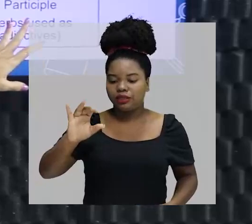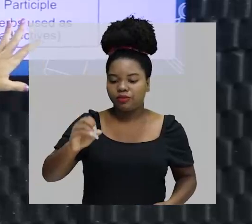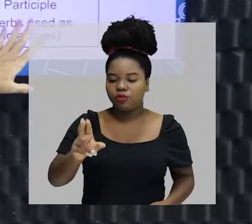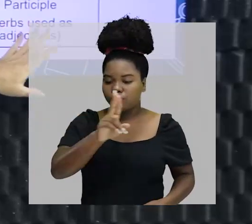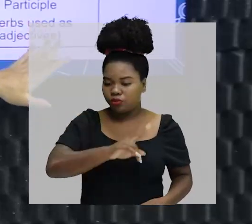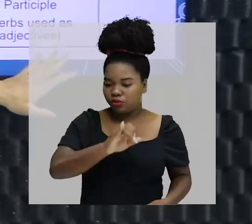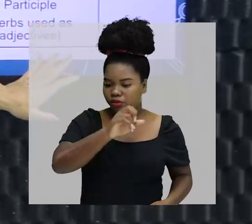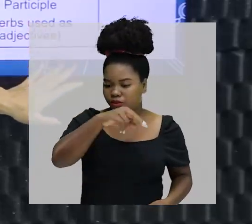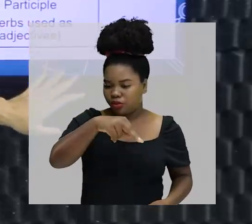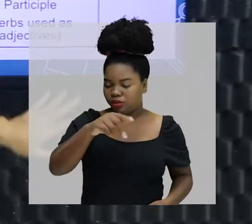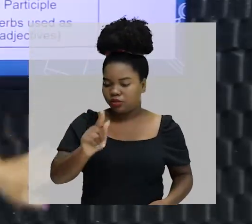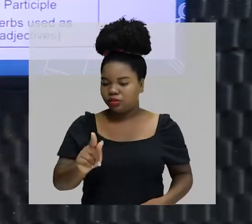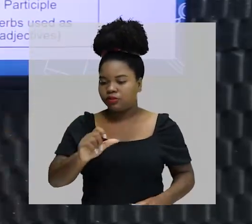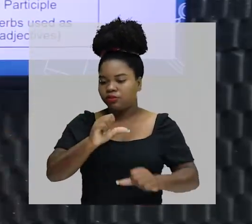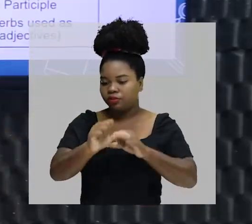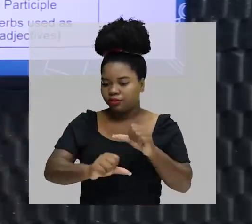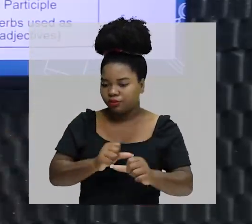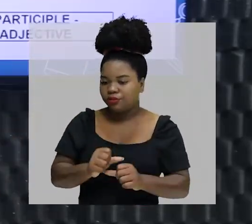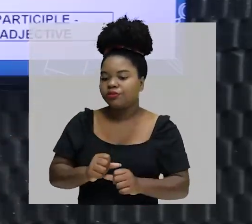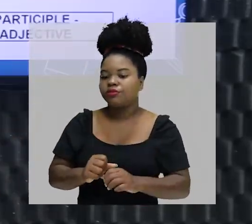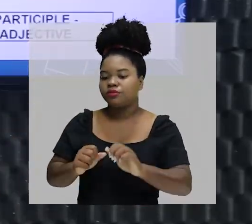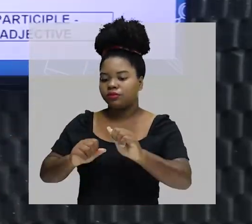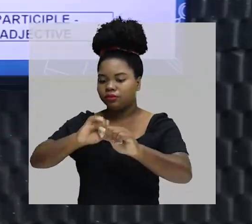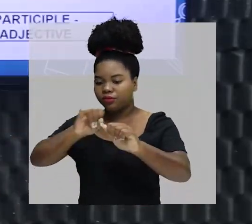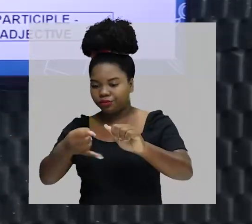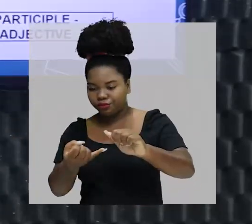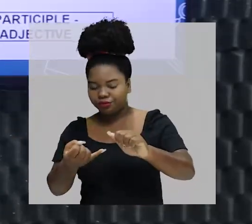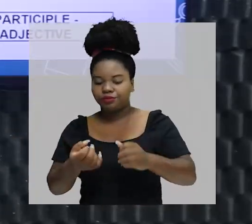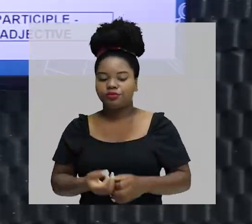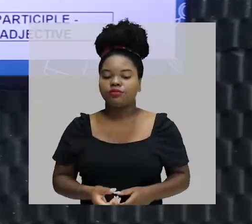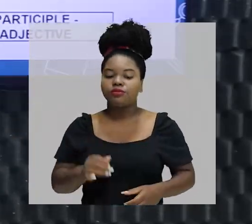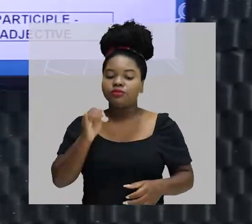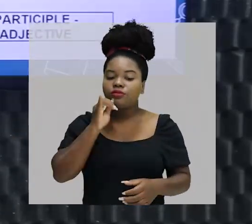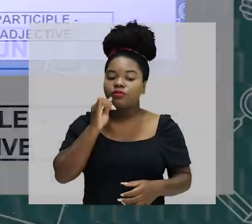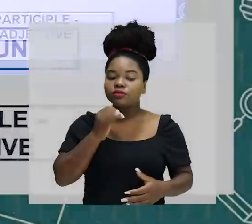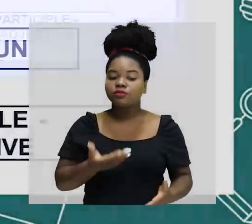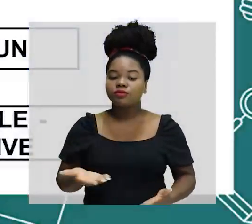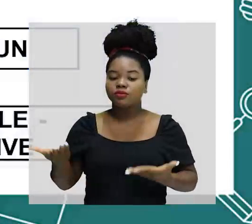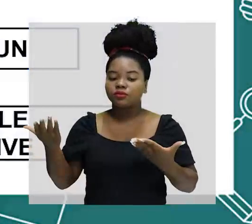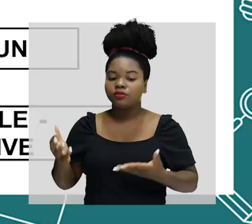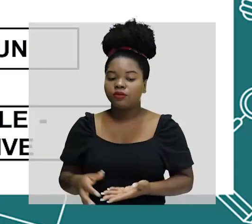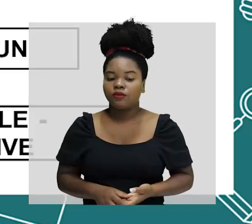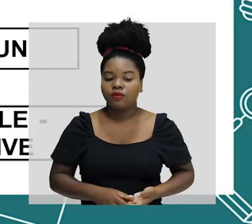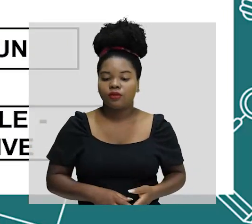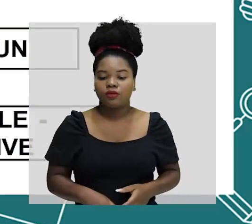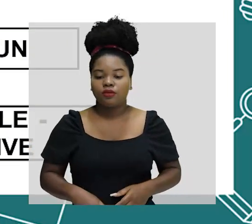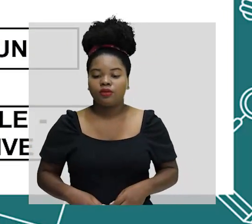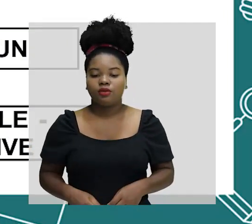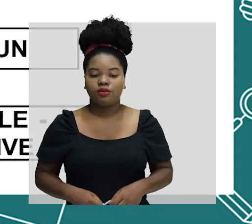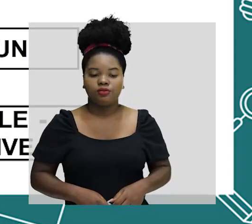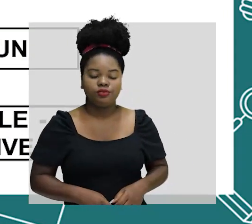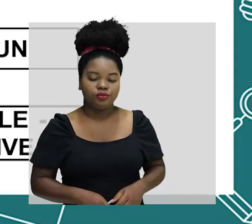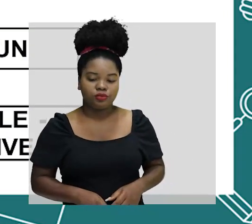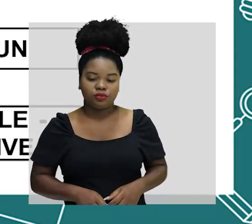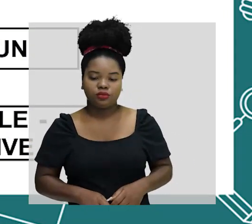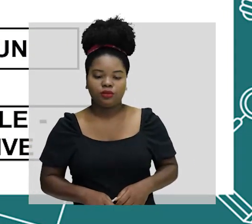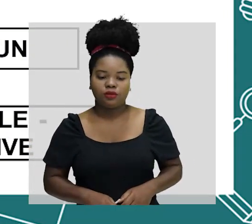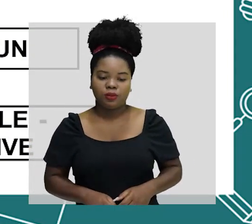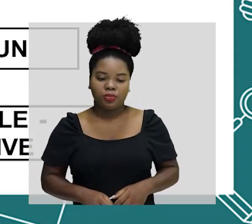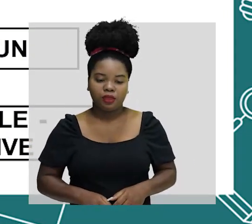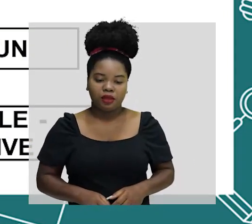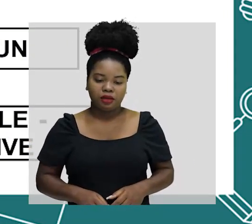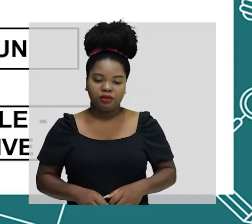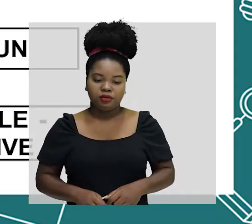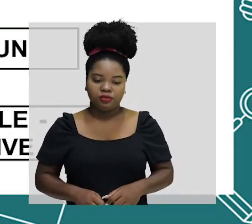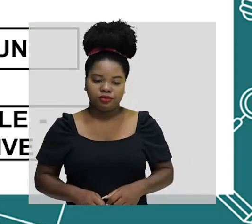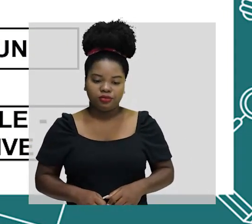um verbo em um adjetivo. Vamos ver exemplo disso. It didn't stop